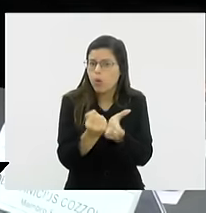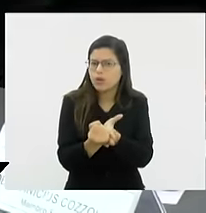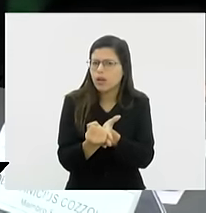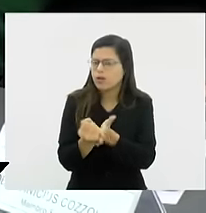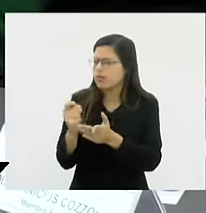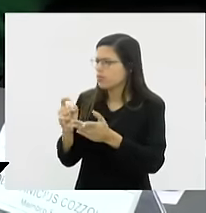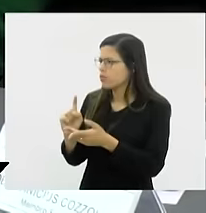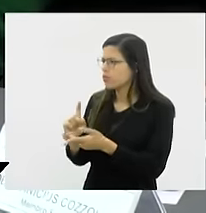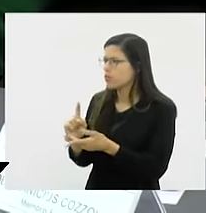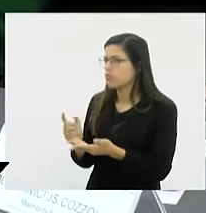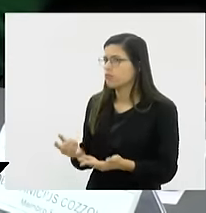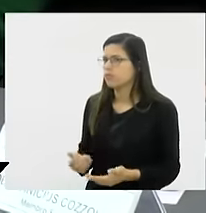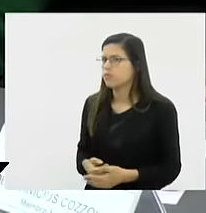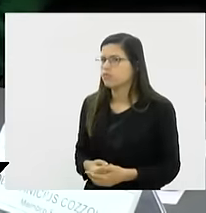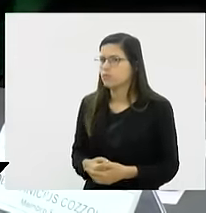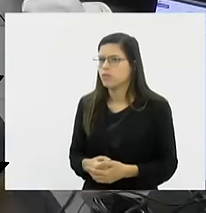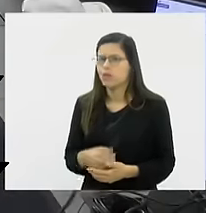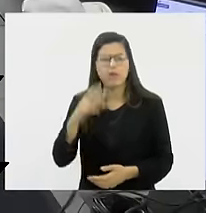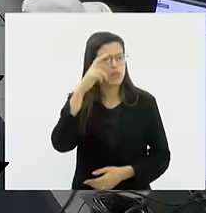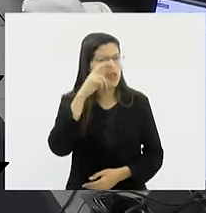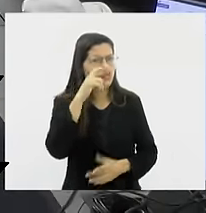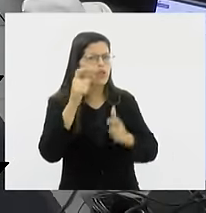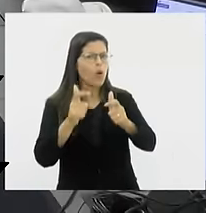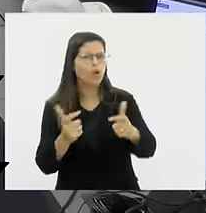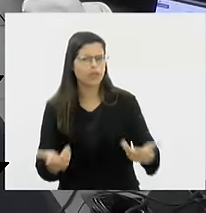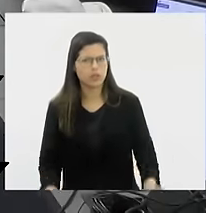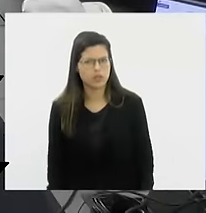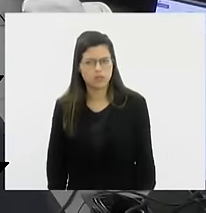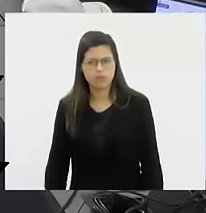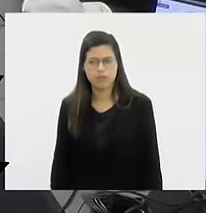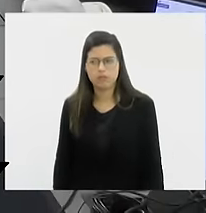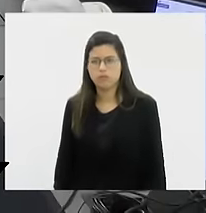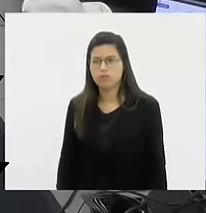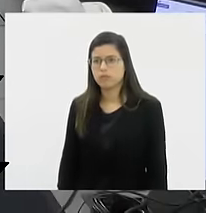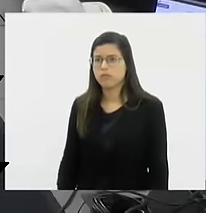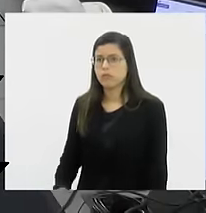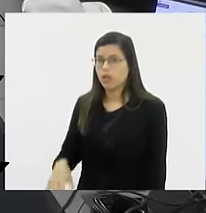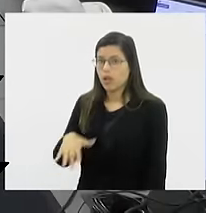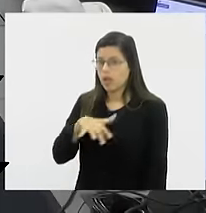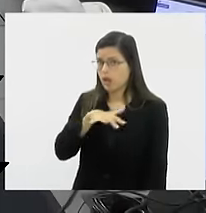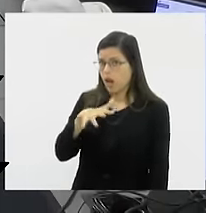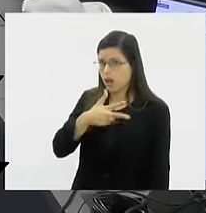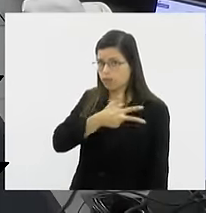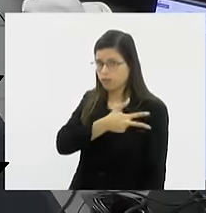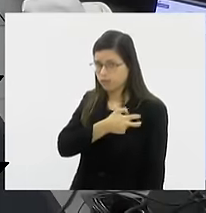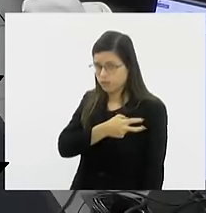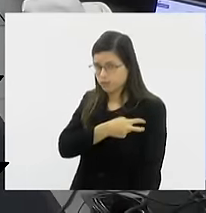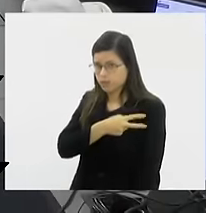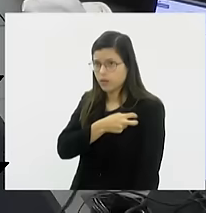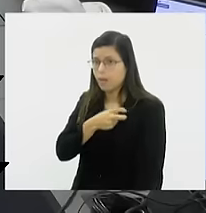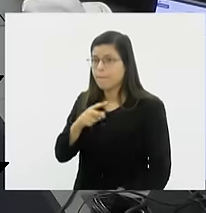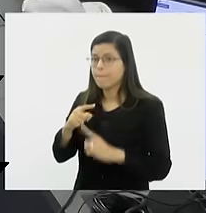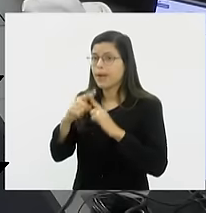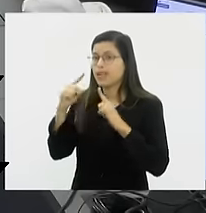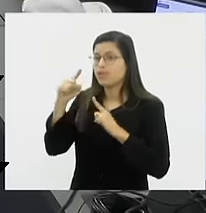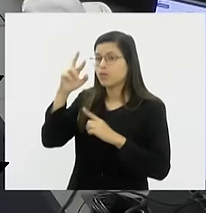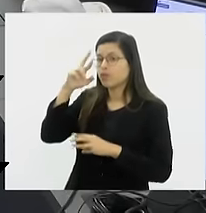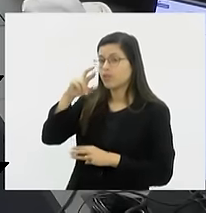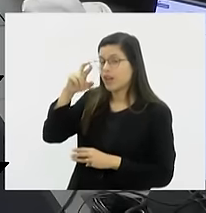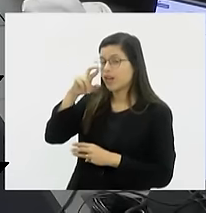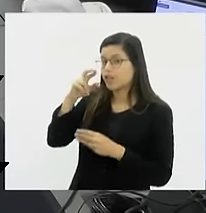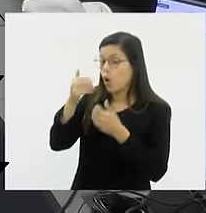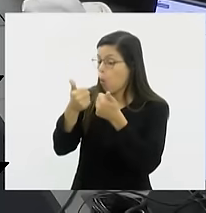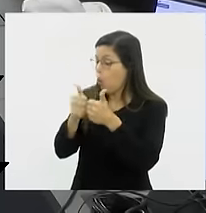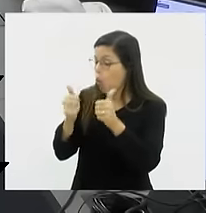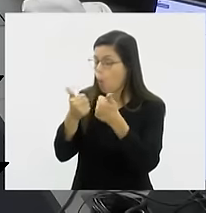falar... Não, fiscaliza onde? O senhor fiscaliza onde, então? Na região dos Lagos, mas a gente fiscaliza o ônibus. A